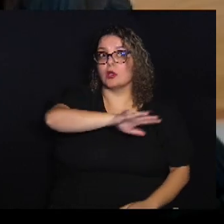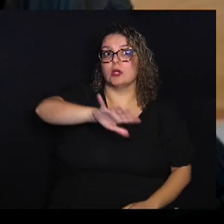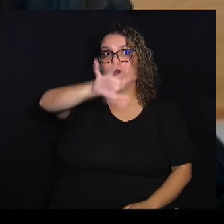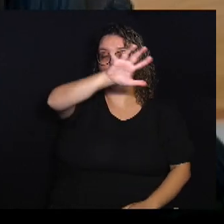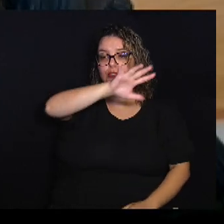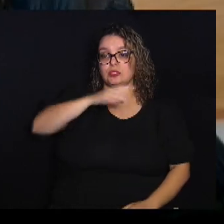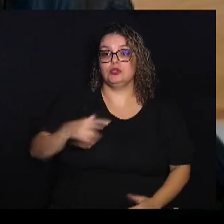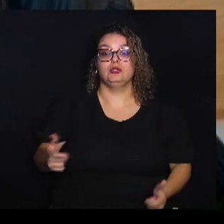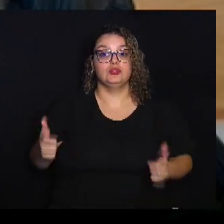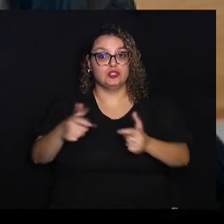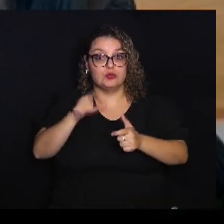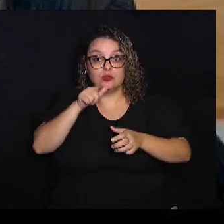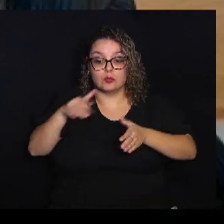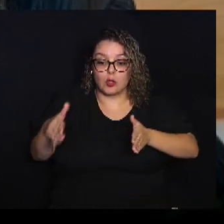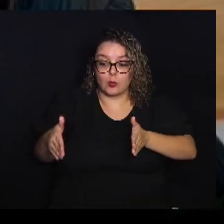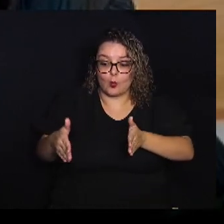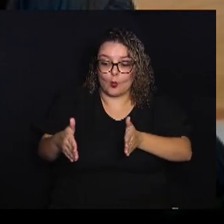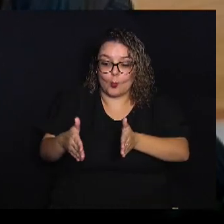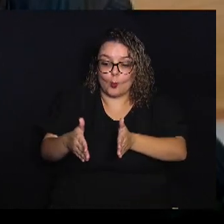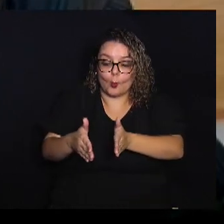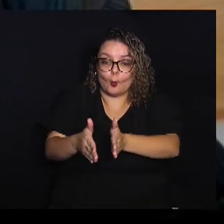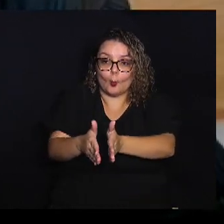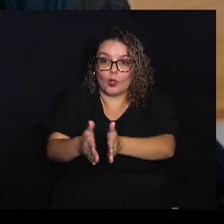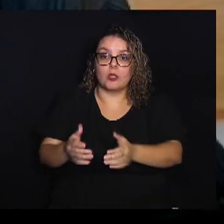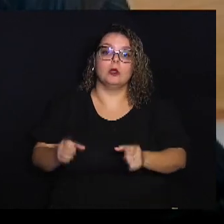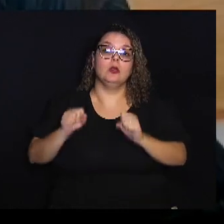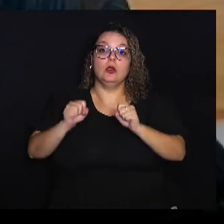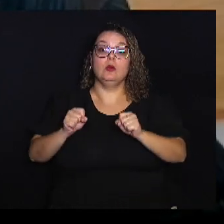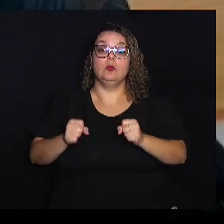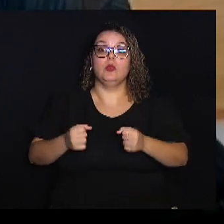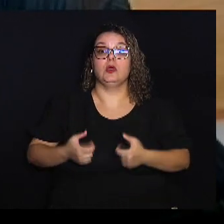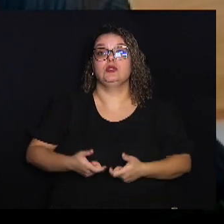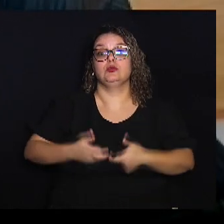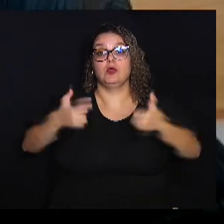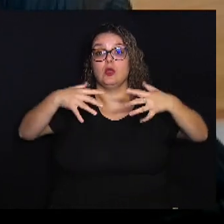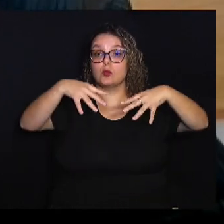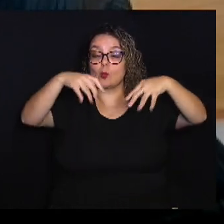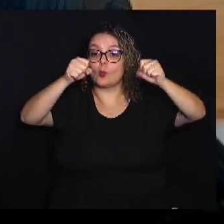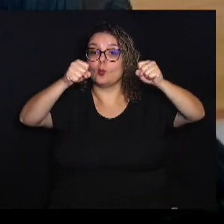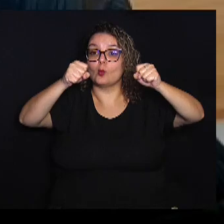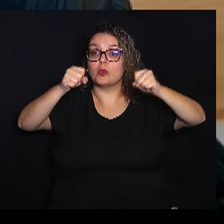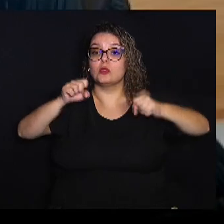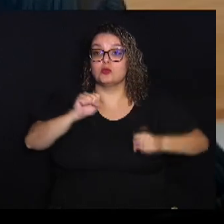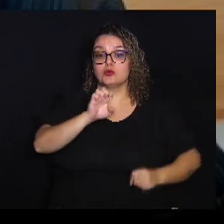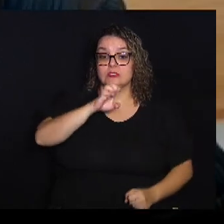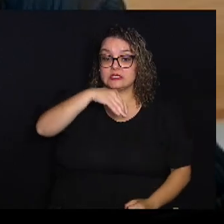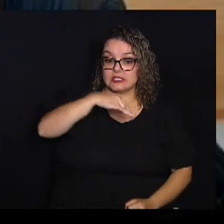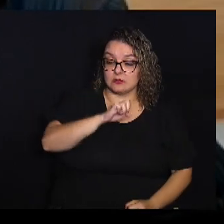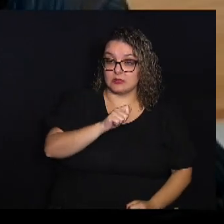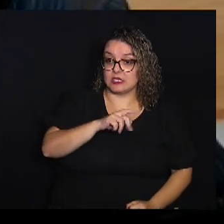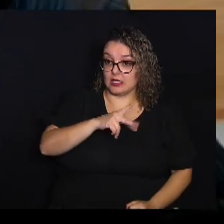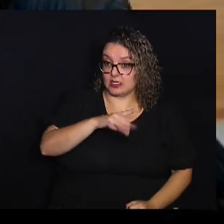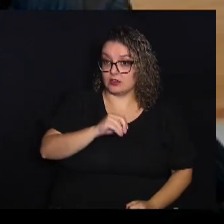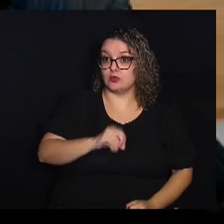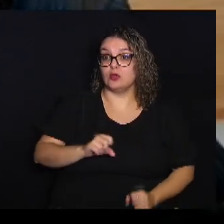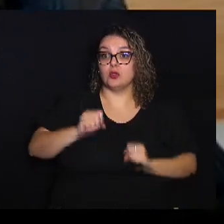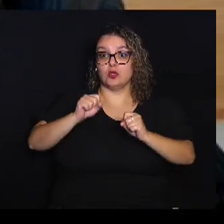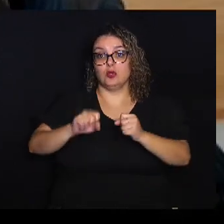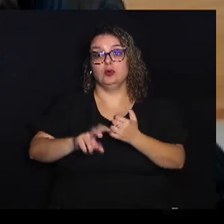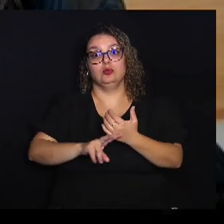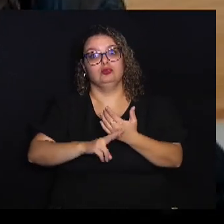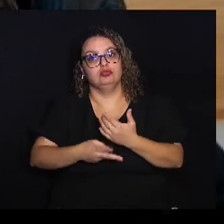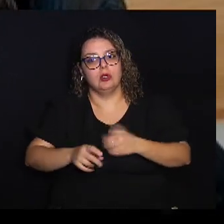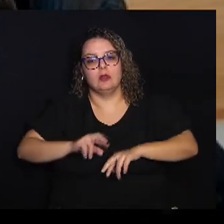a vazão dos rios. Ele pode aumentar a seca, que já é normal no semiárido, e ele pode trazer